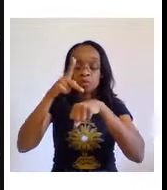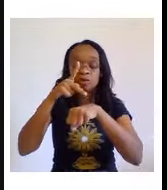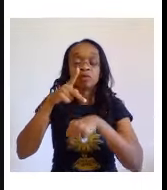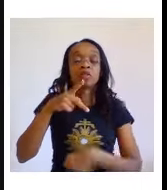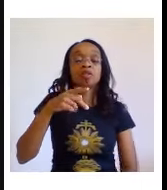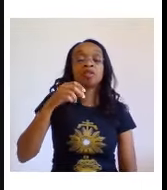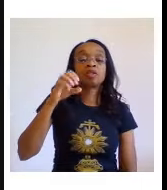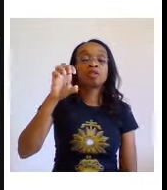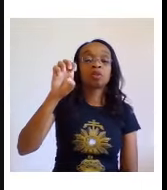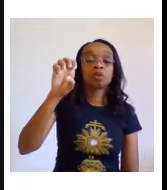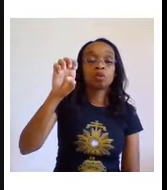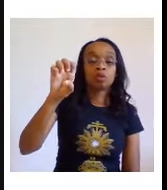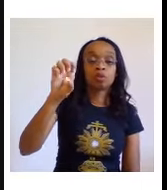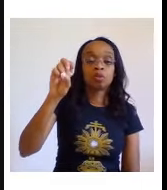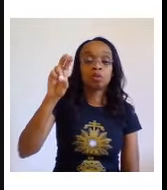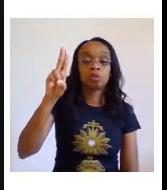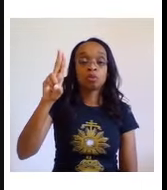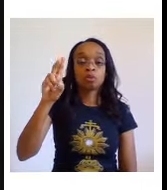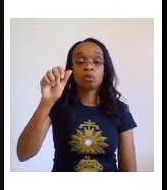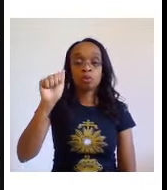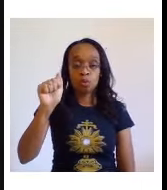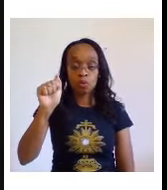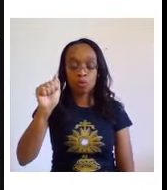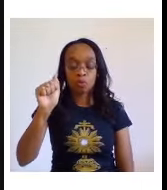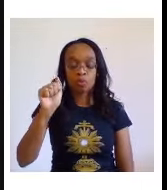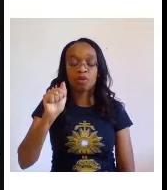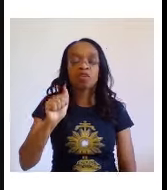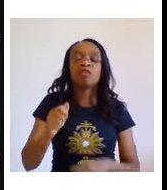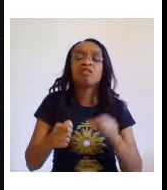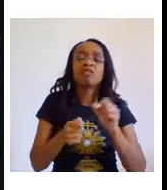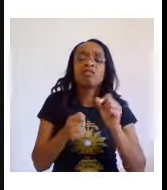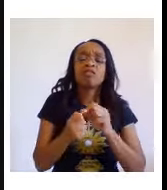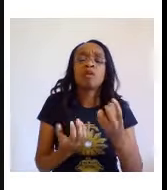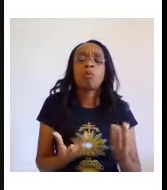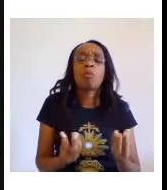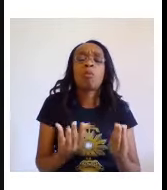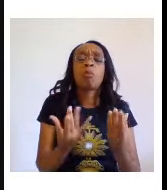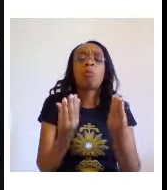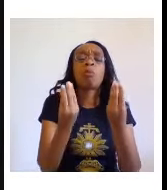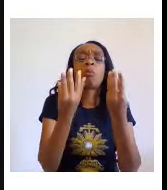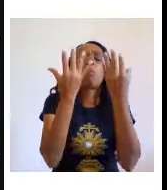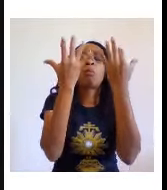no Brasil, nós temos 7%. Faz diferença